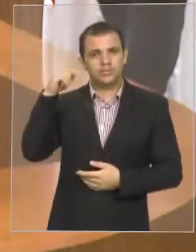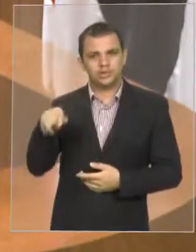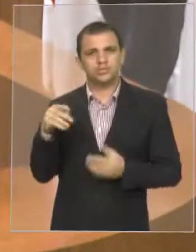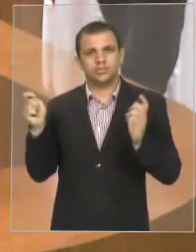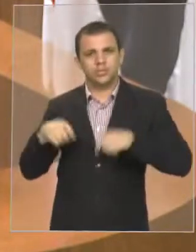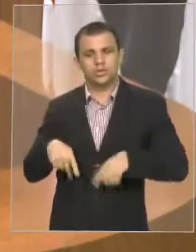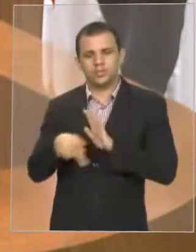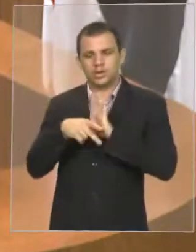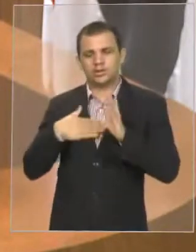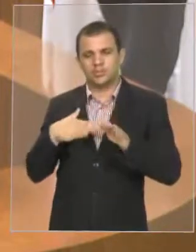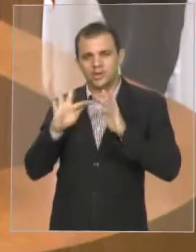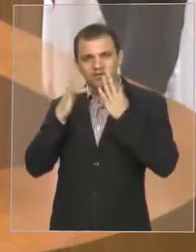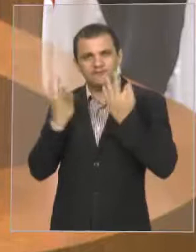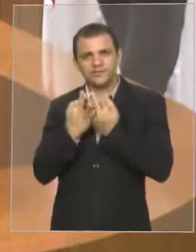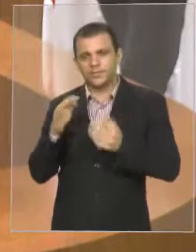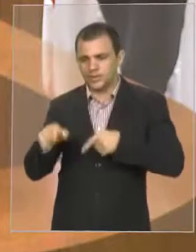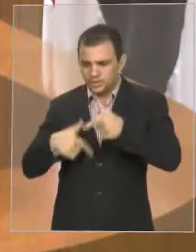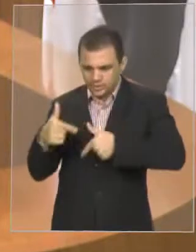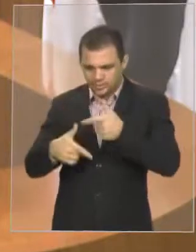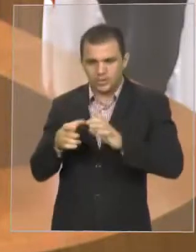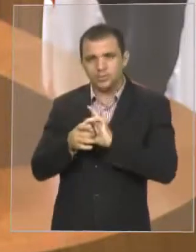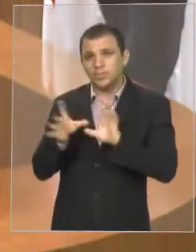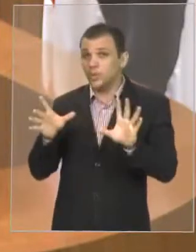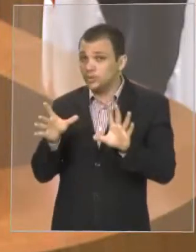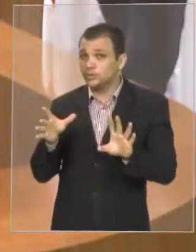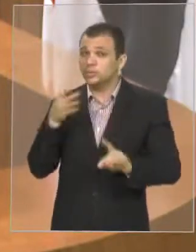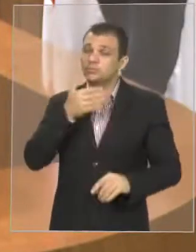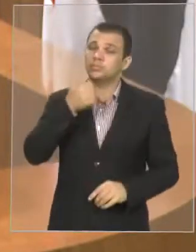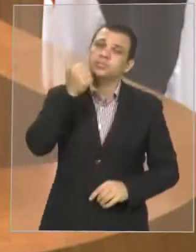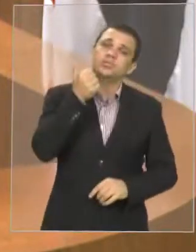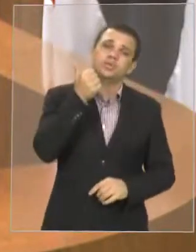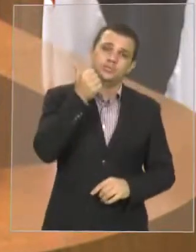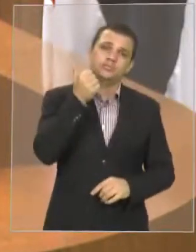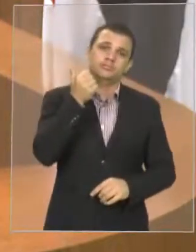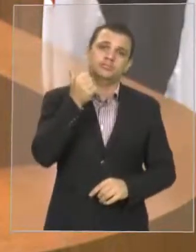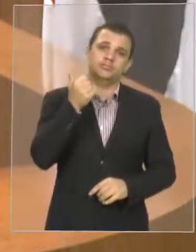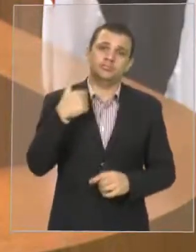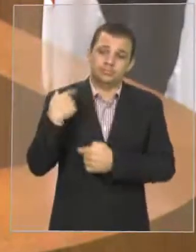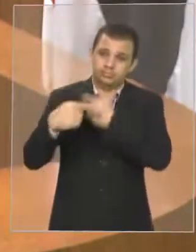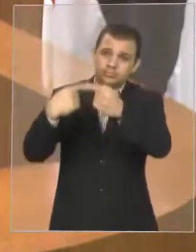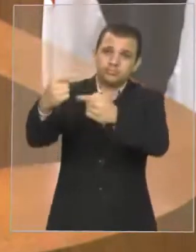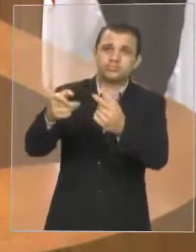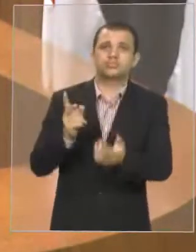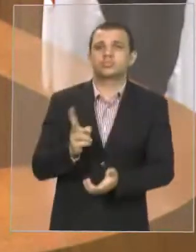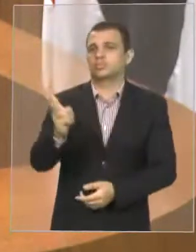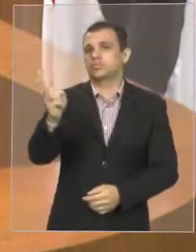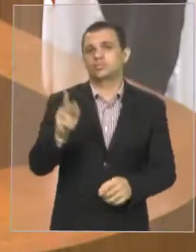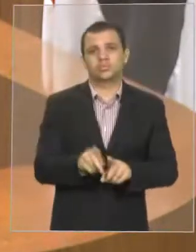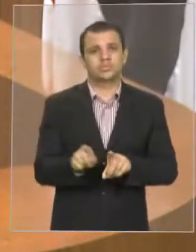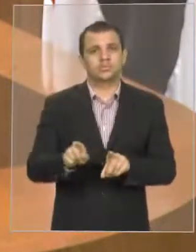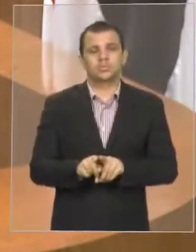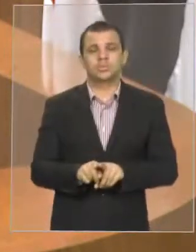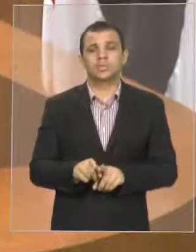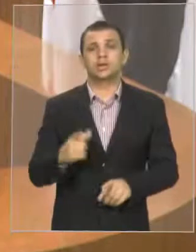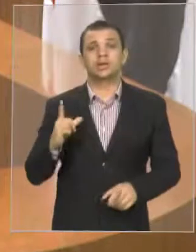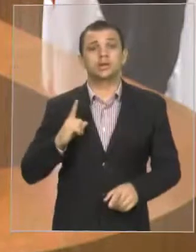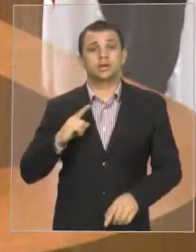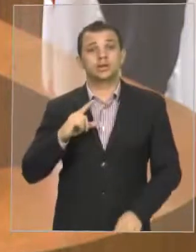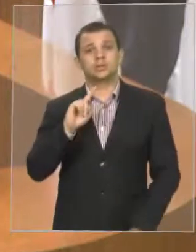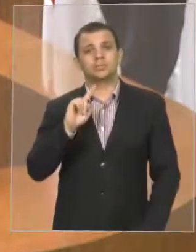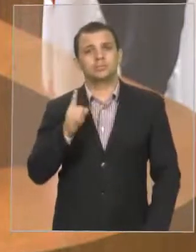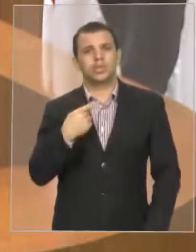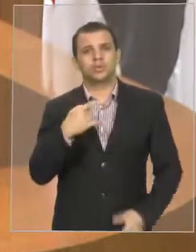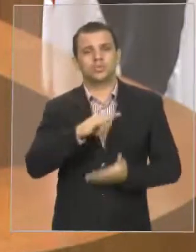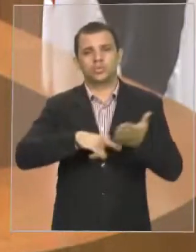que é sua, que é da sua família e das gerações futuras. E ali, mais de 1.000 títulos entregues, com a presença de